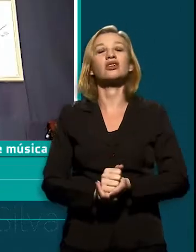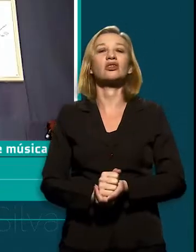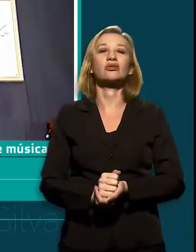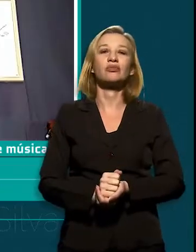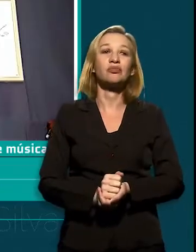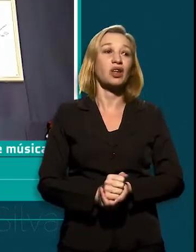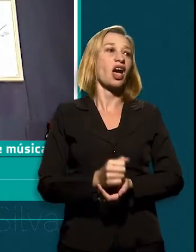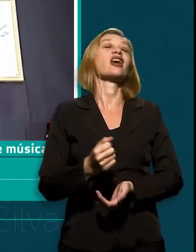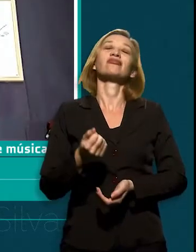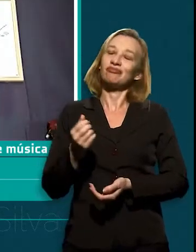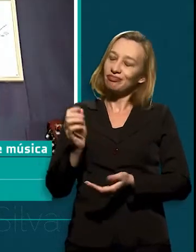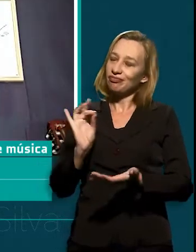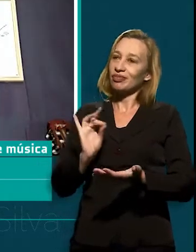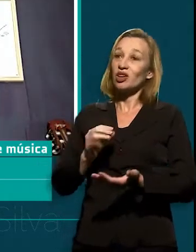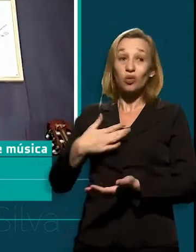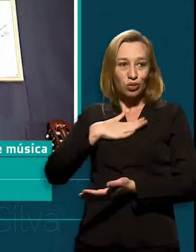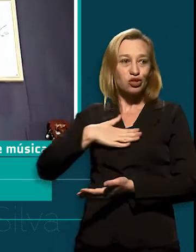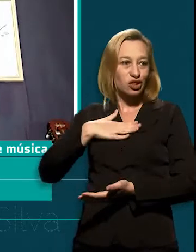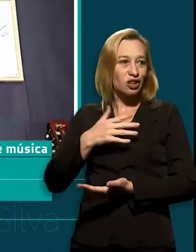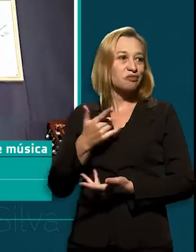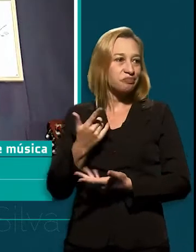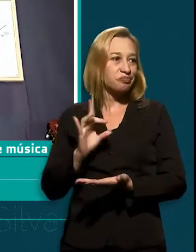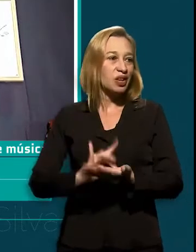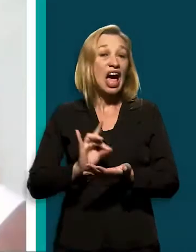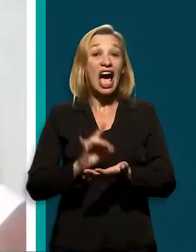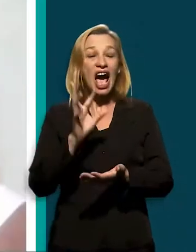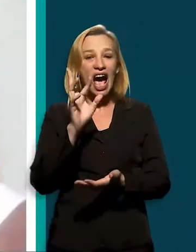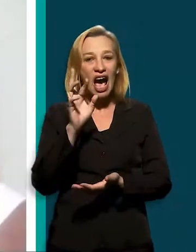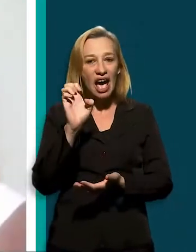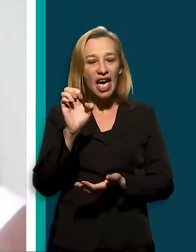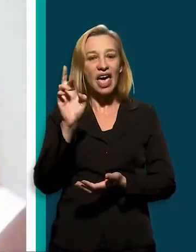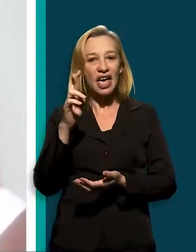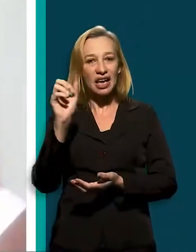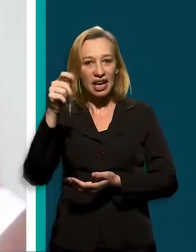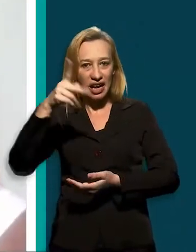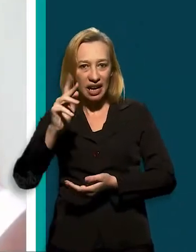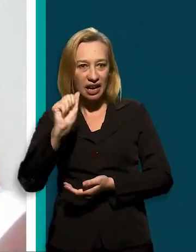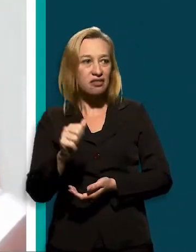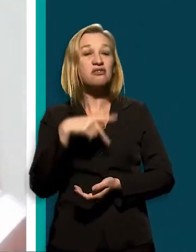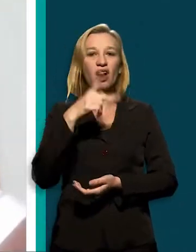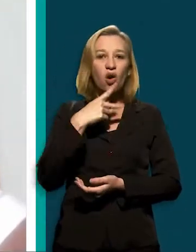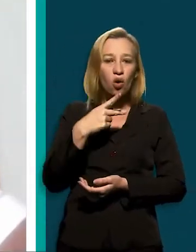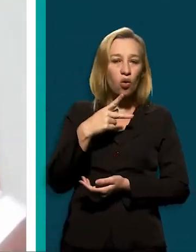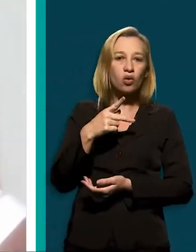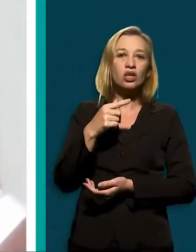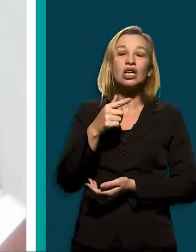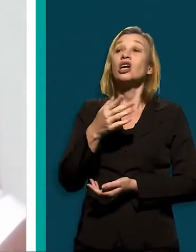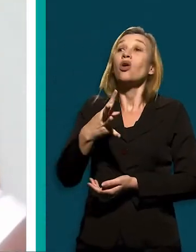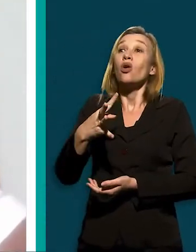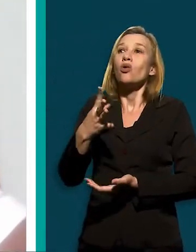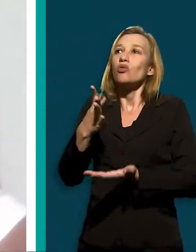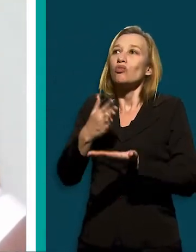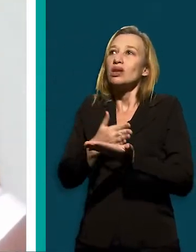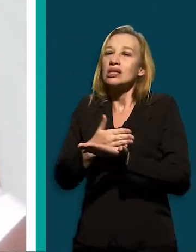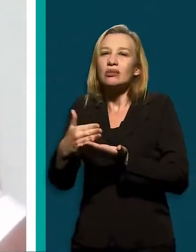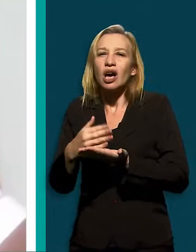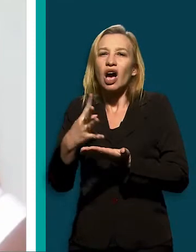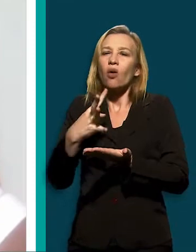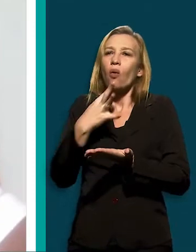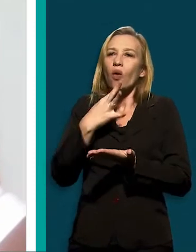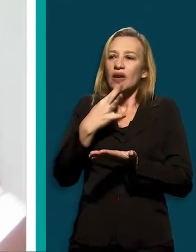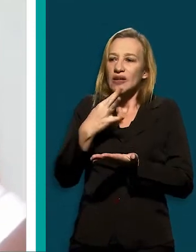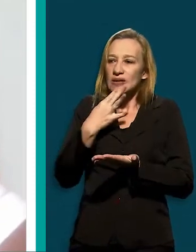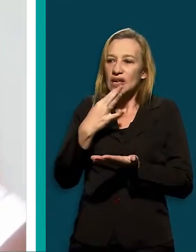esse desafio? Valeu muito. A Érica falou uma coisa com muita precisão, e foi isso. A gente acabou